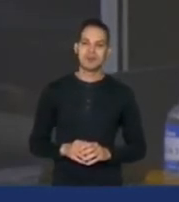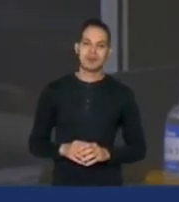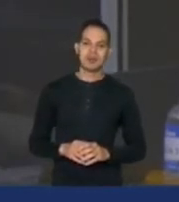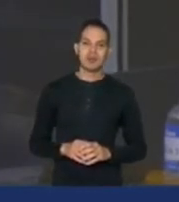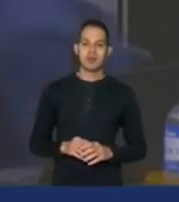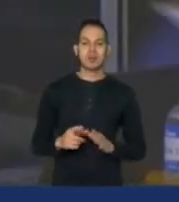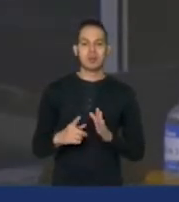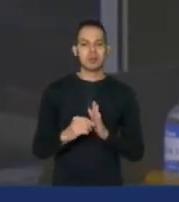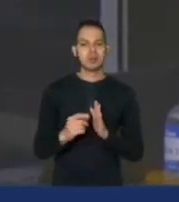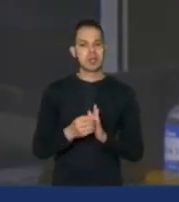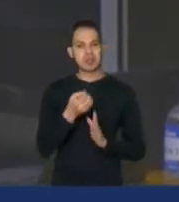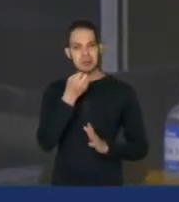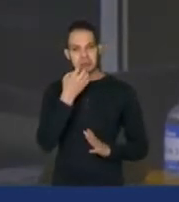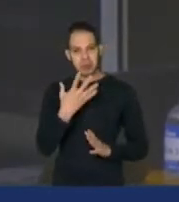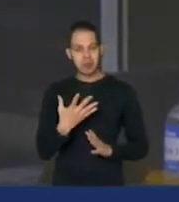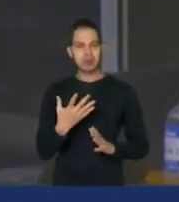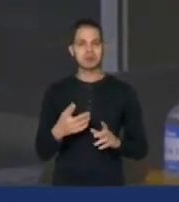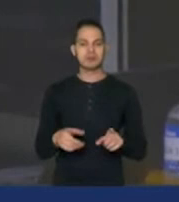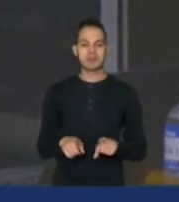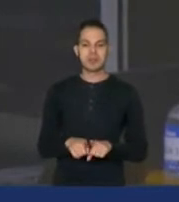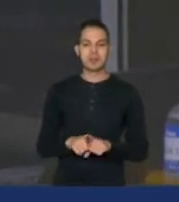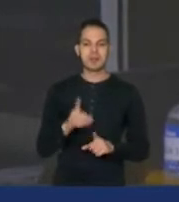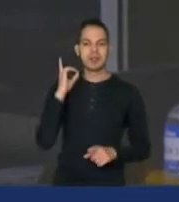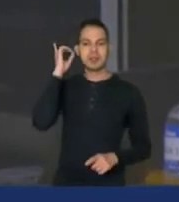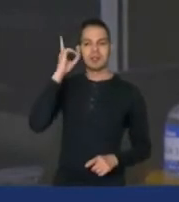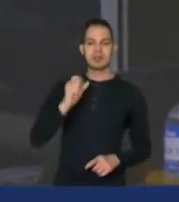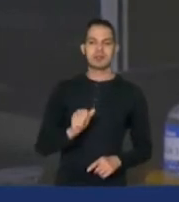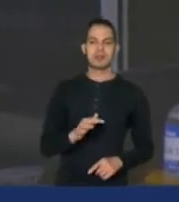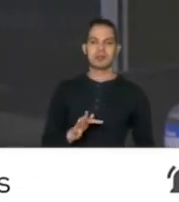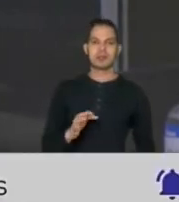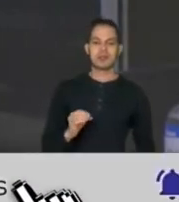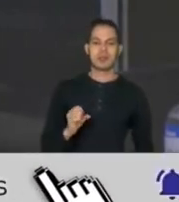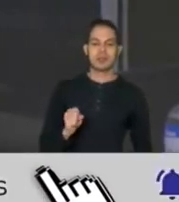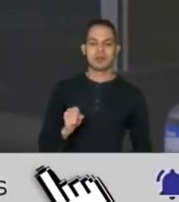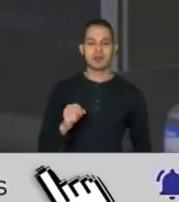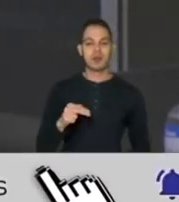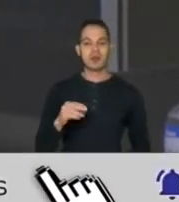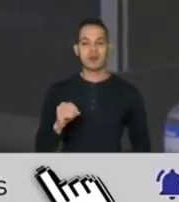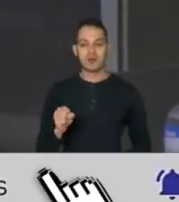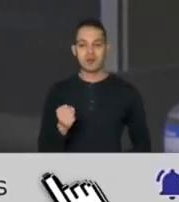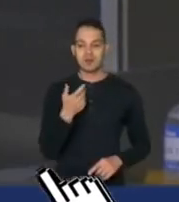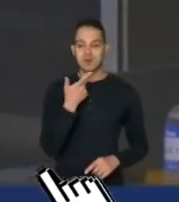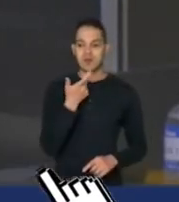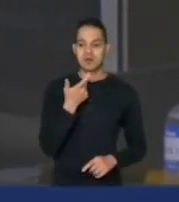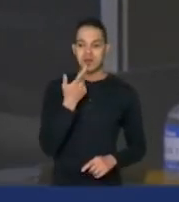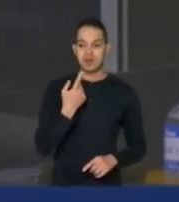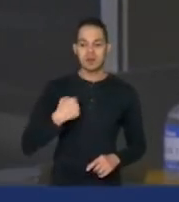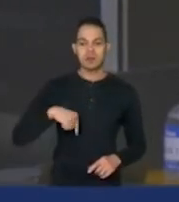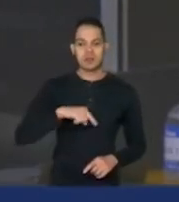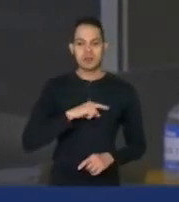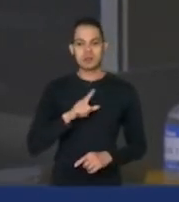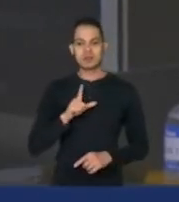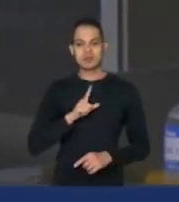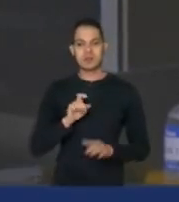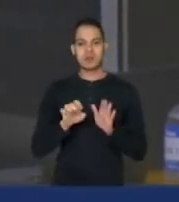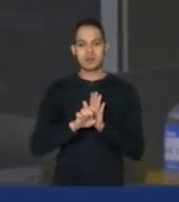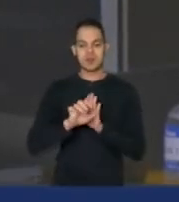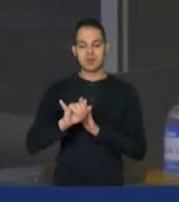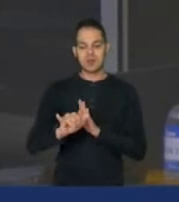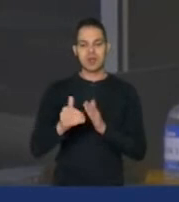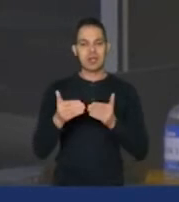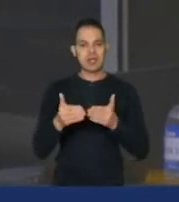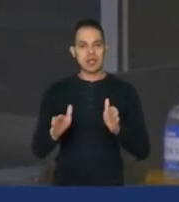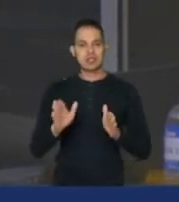pelo PSDB e também o deputado Afonso Florenci disse que nós já temos editais abertos que podem